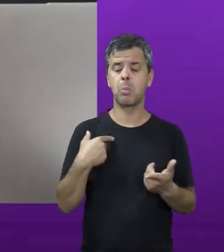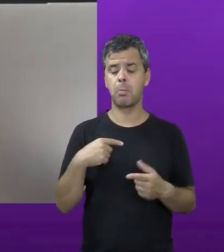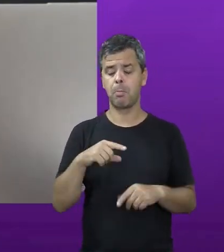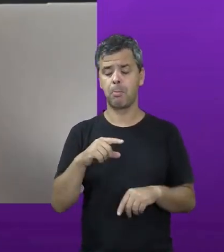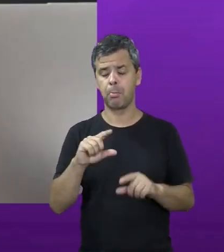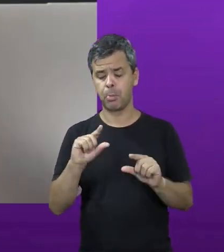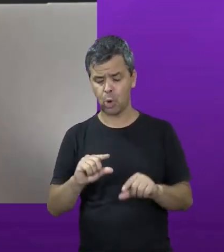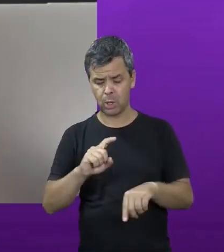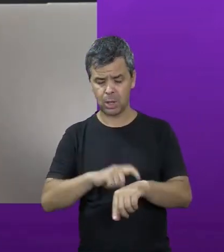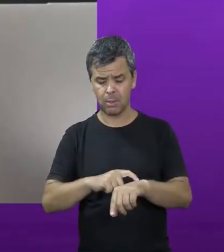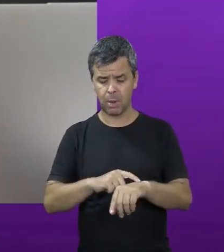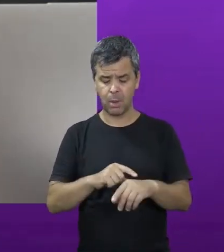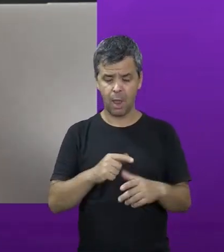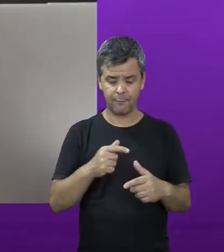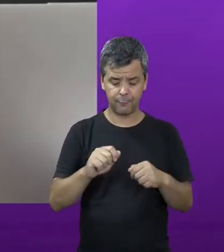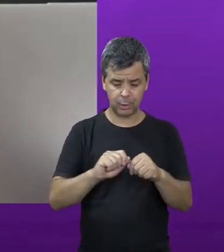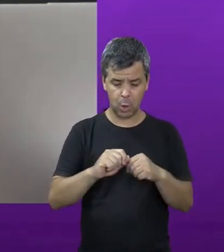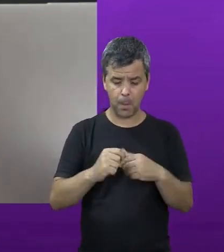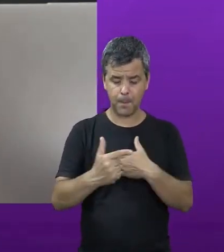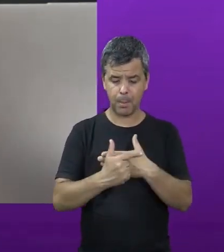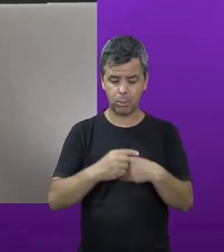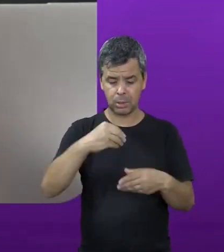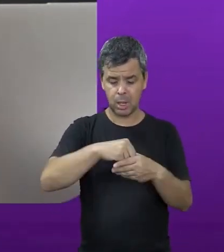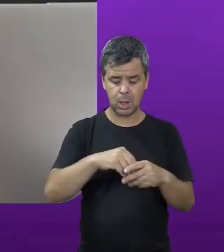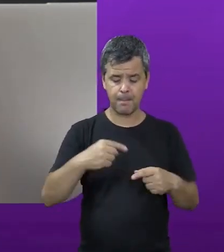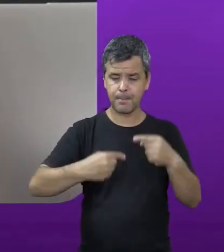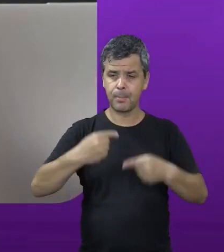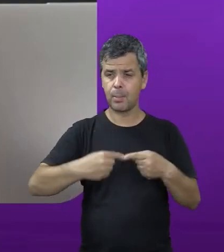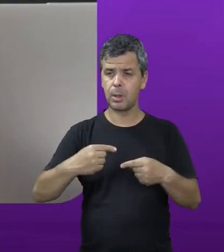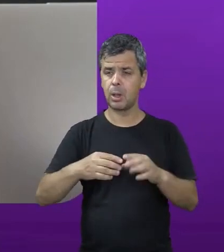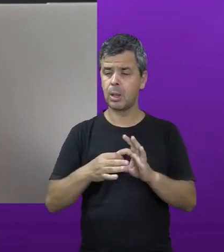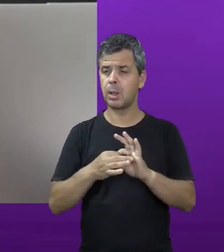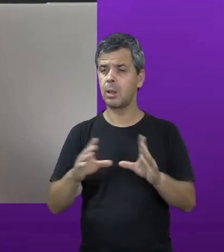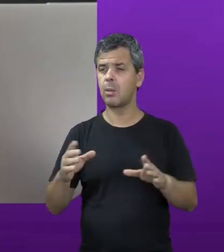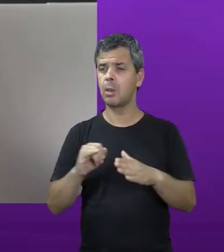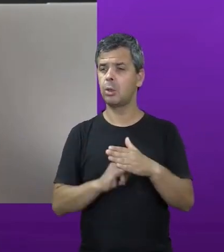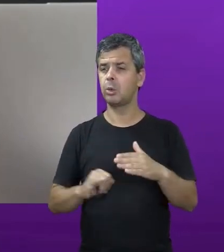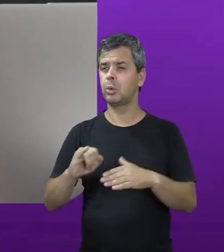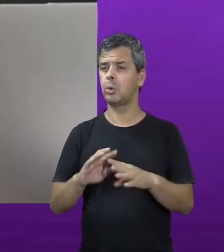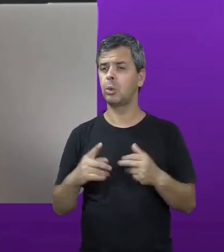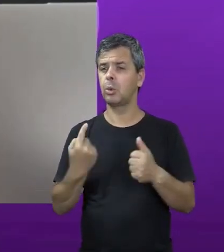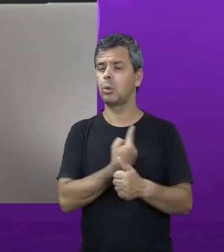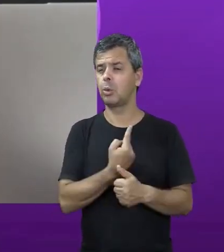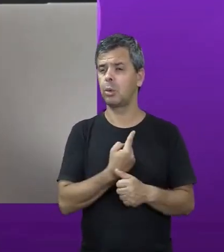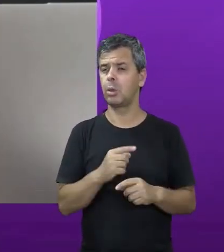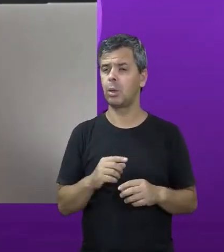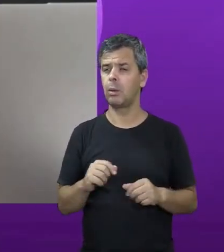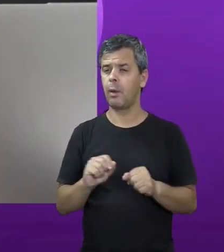para atuar na política, esse tempo livre, digamos assim, para atuar na política institucional. E muitas vezes o que a gente